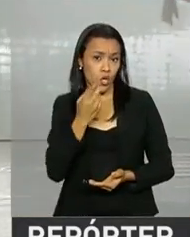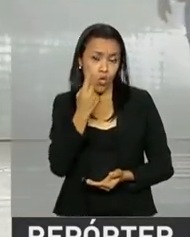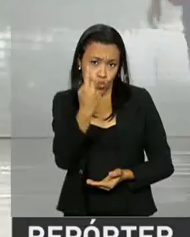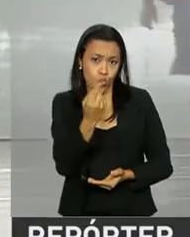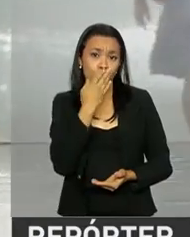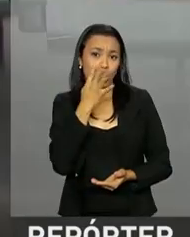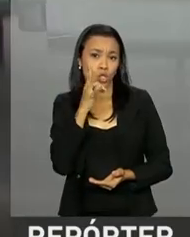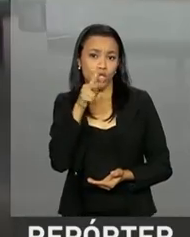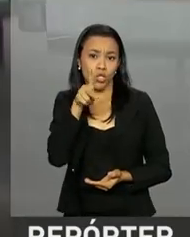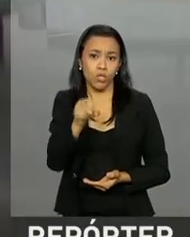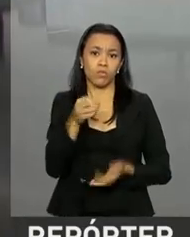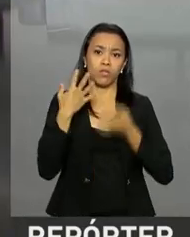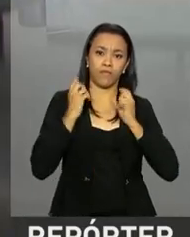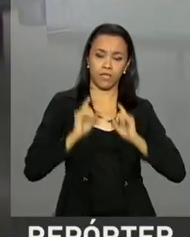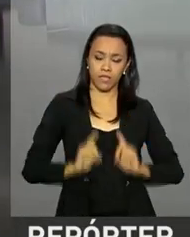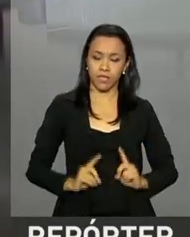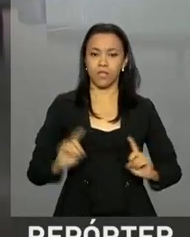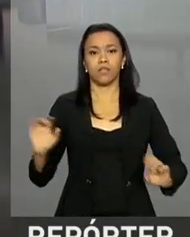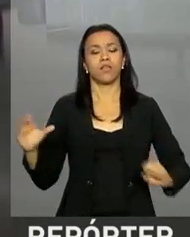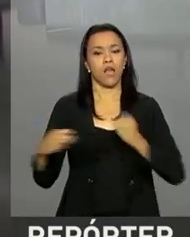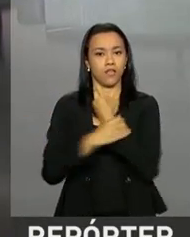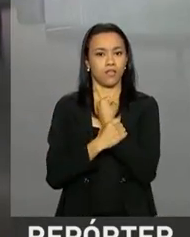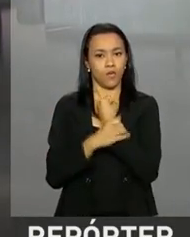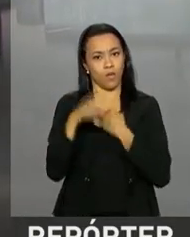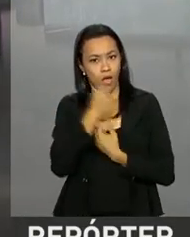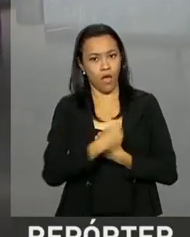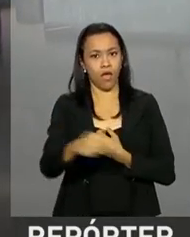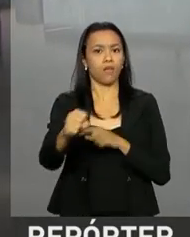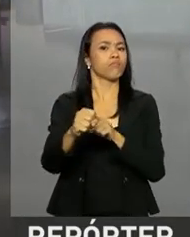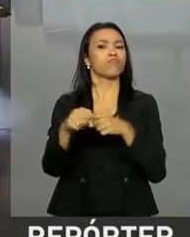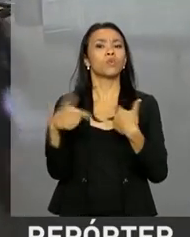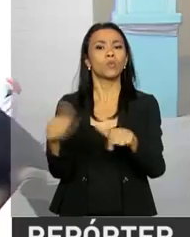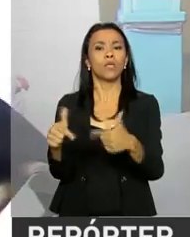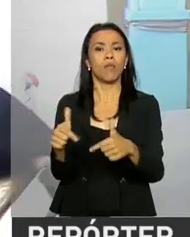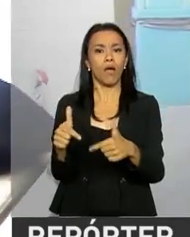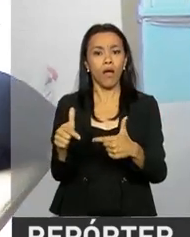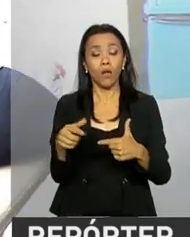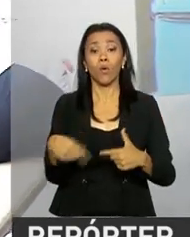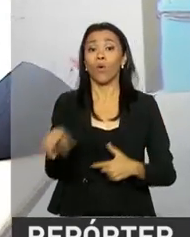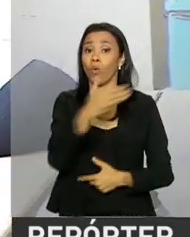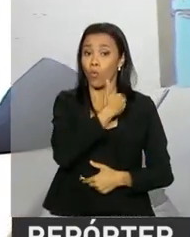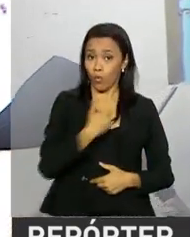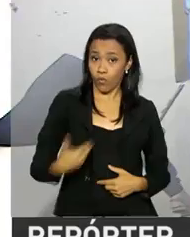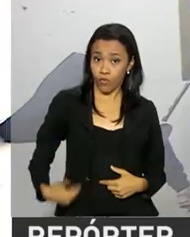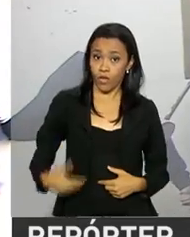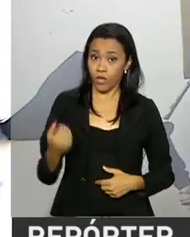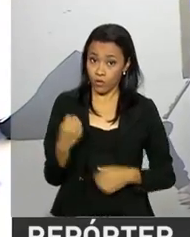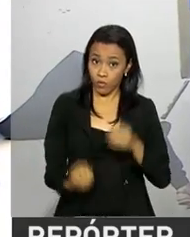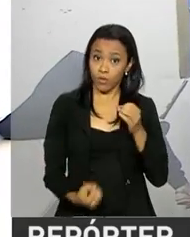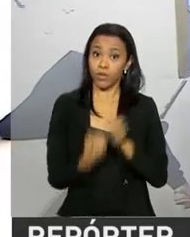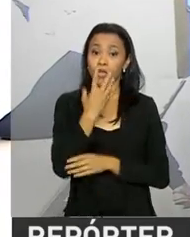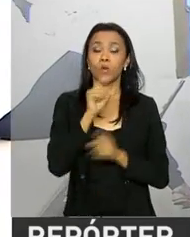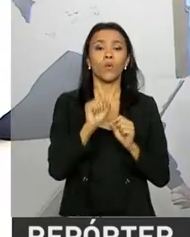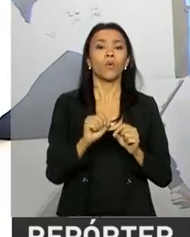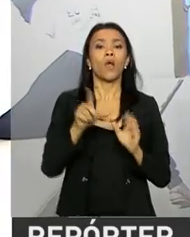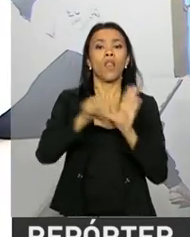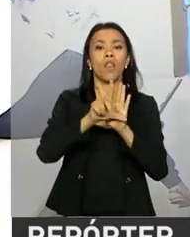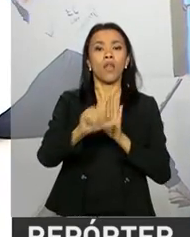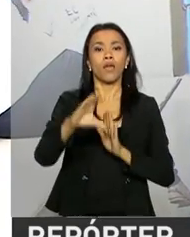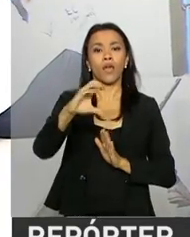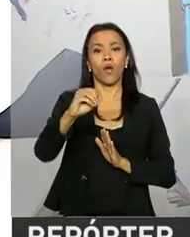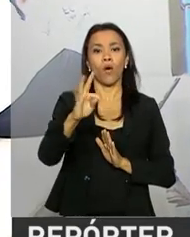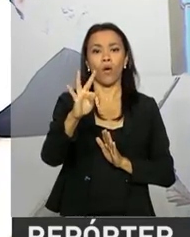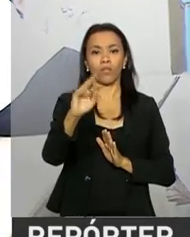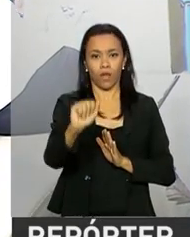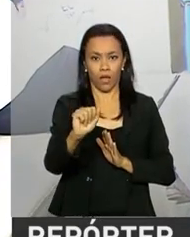de deficiência. E para garantir a inserção destas pessoas no mercado de trabalho, o governo criou a Lei das Cotas, que em